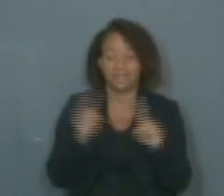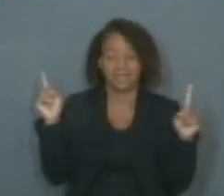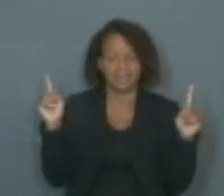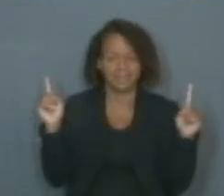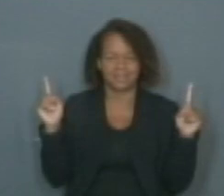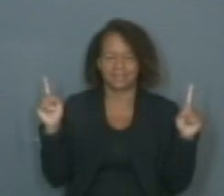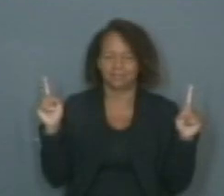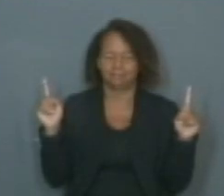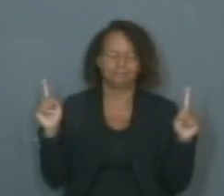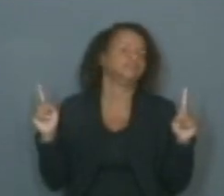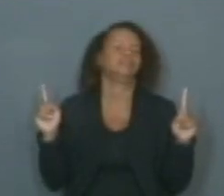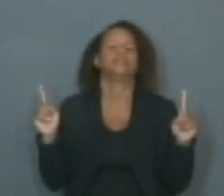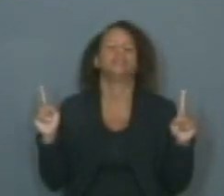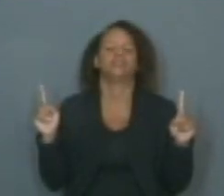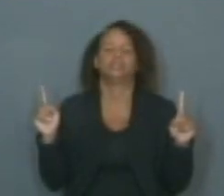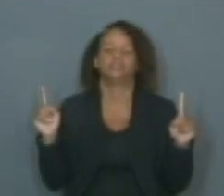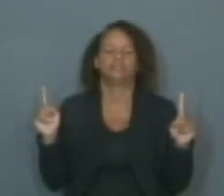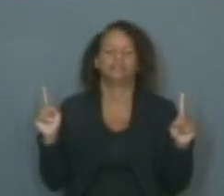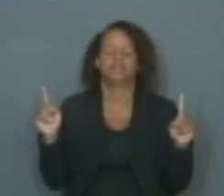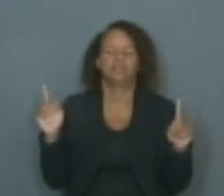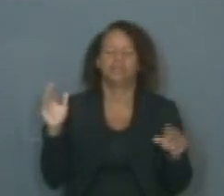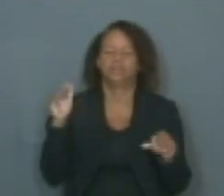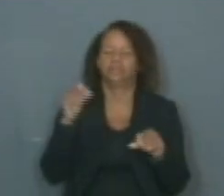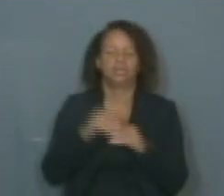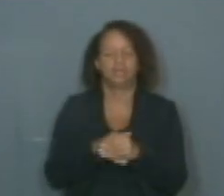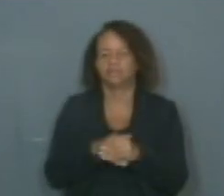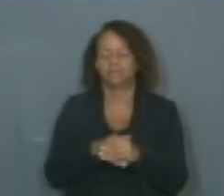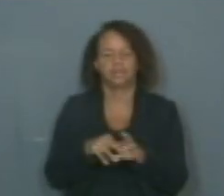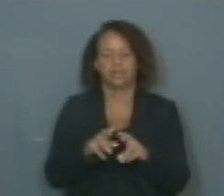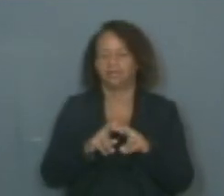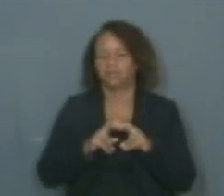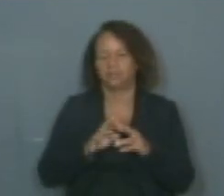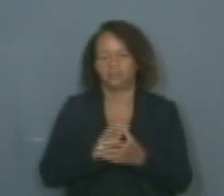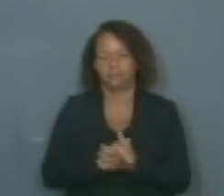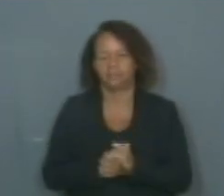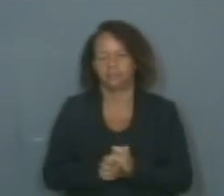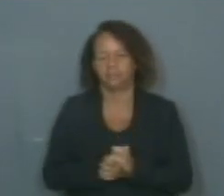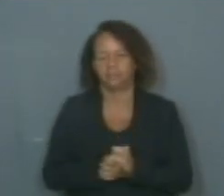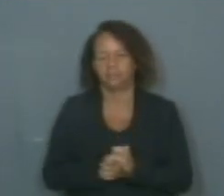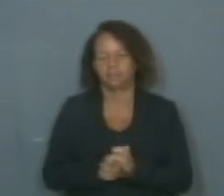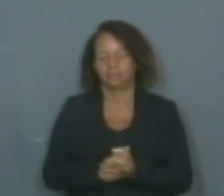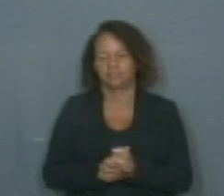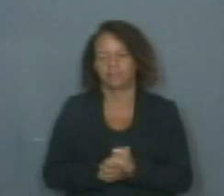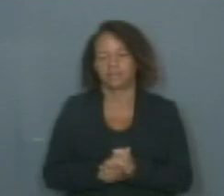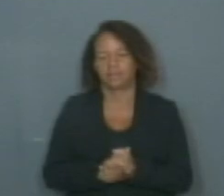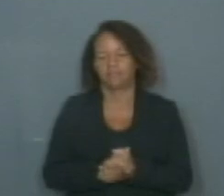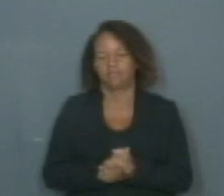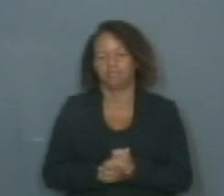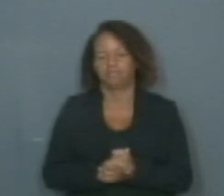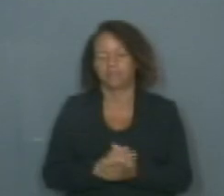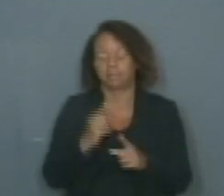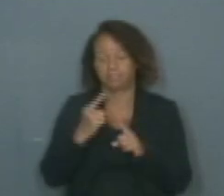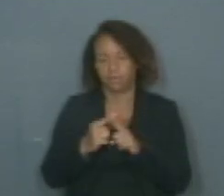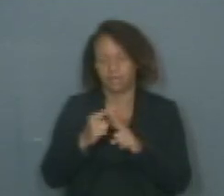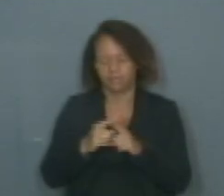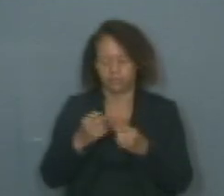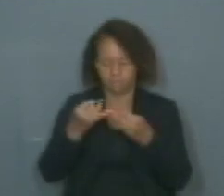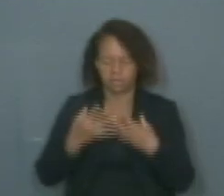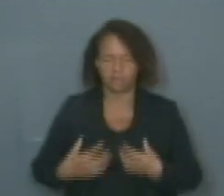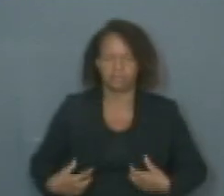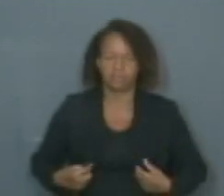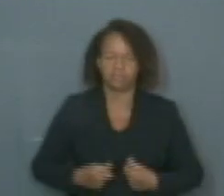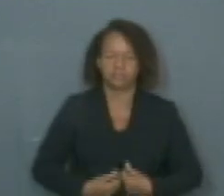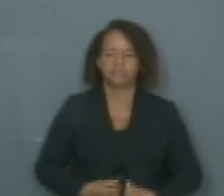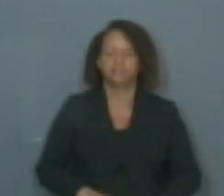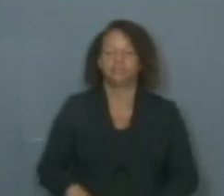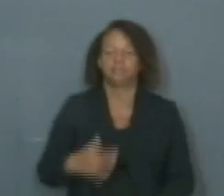Mas eu não poderei votar no seu requerimento. Por quê? E por quê?